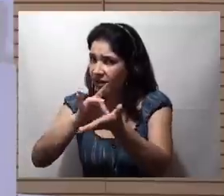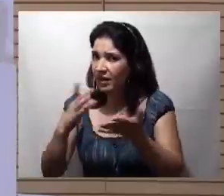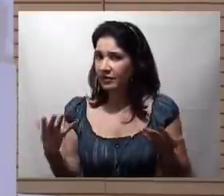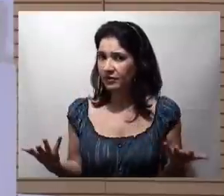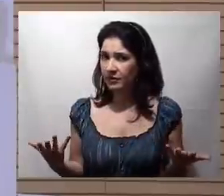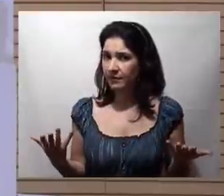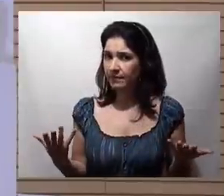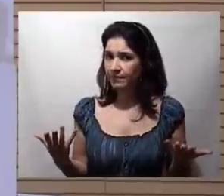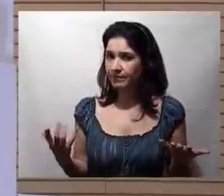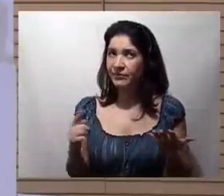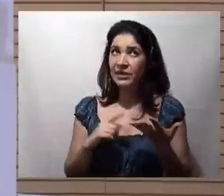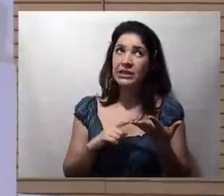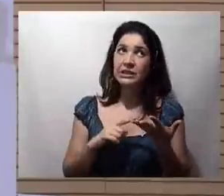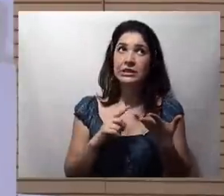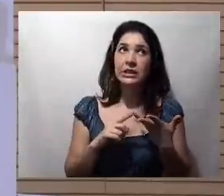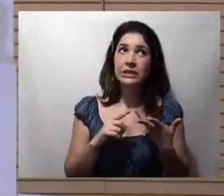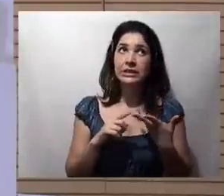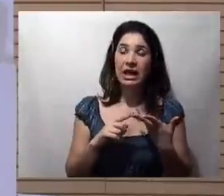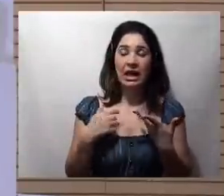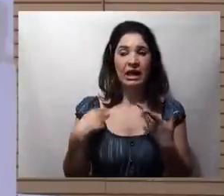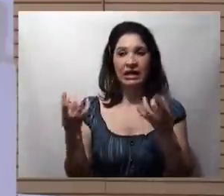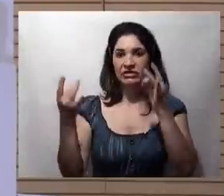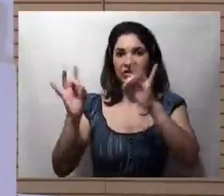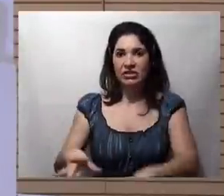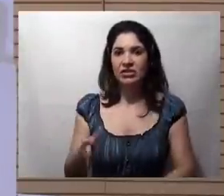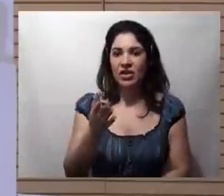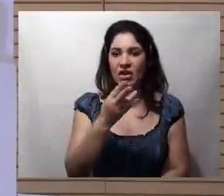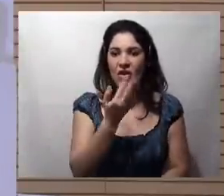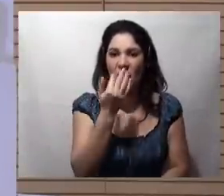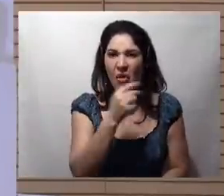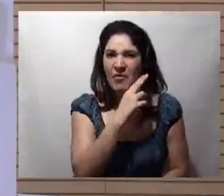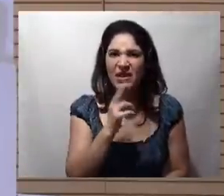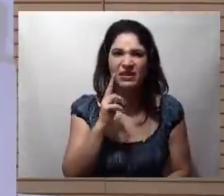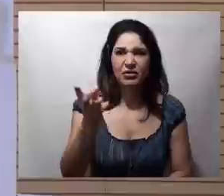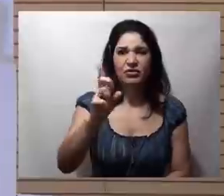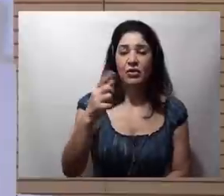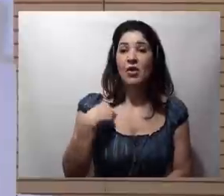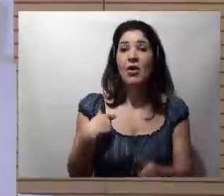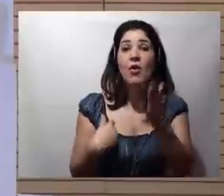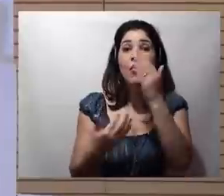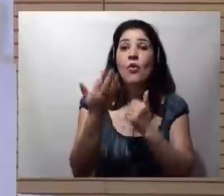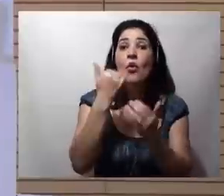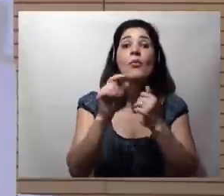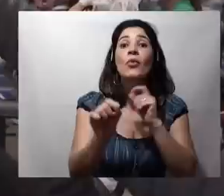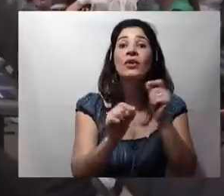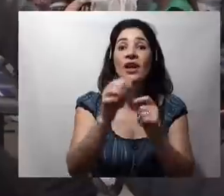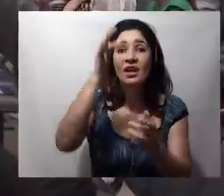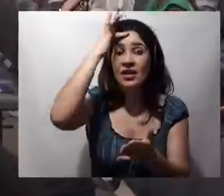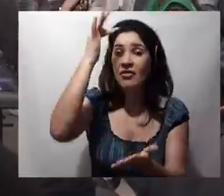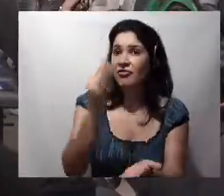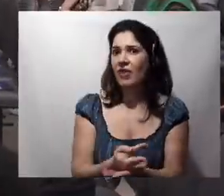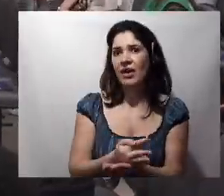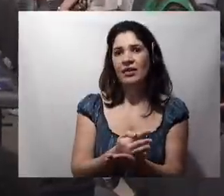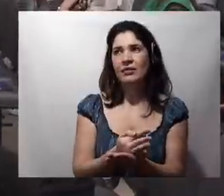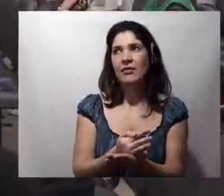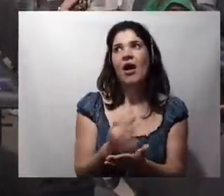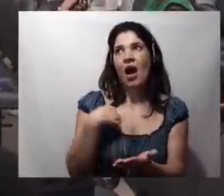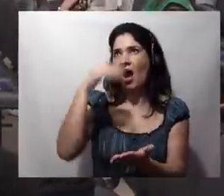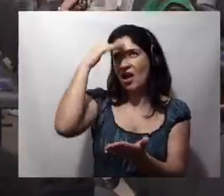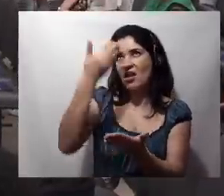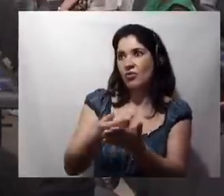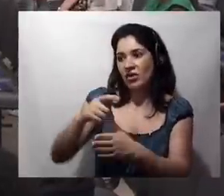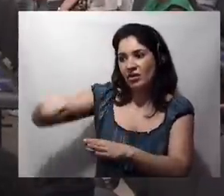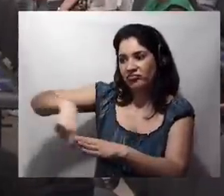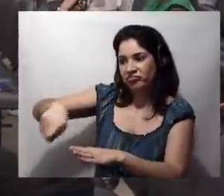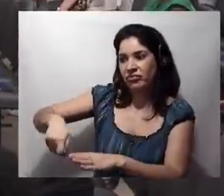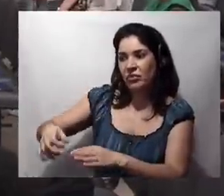quer que eu pergunto mais não sei nem vai comer hoje e a gente compra pela fé é mais uma oração e diz a